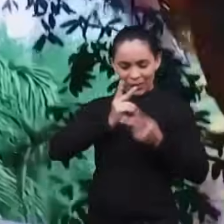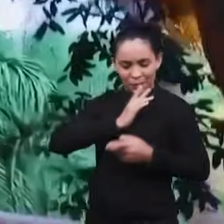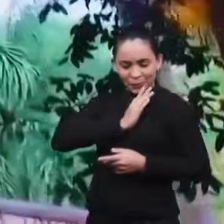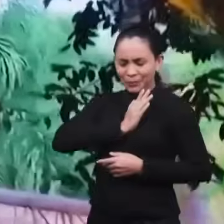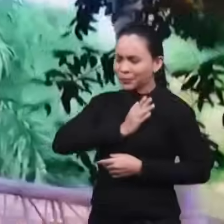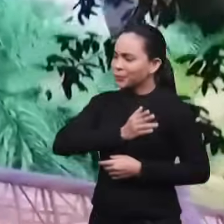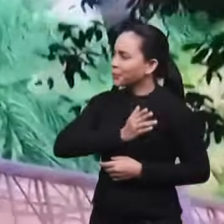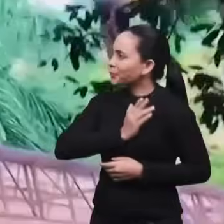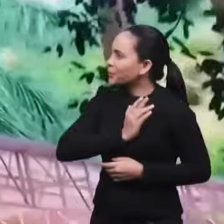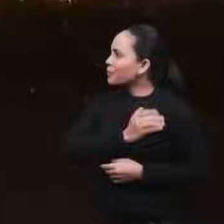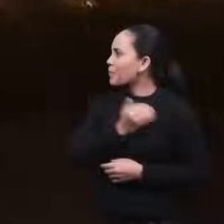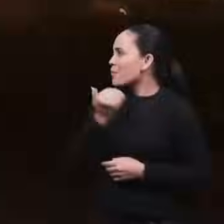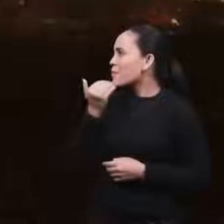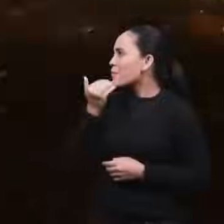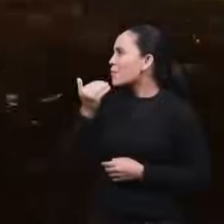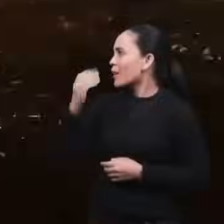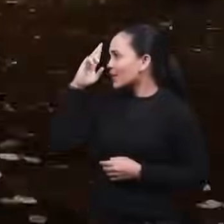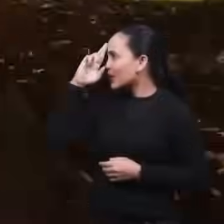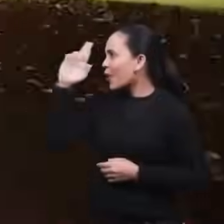Visita-me,